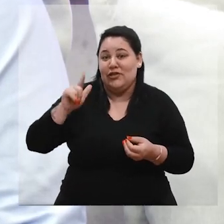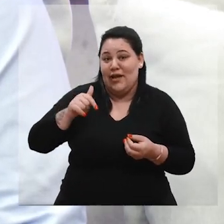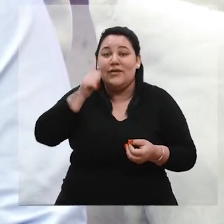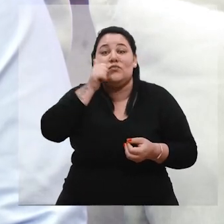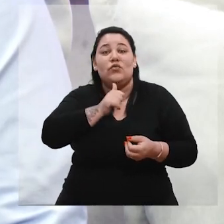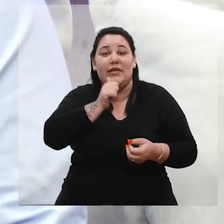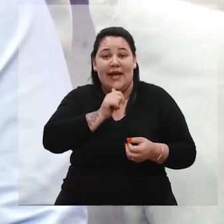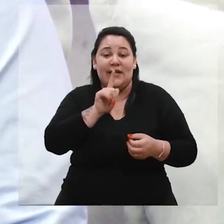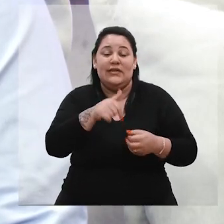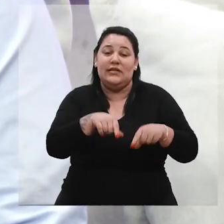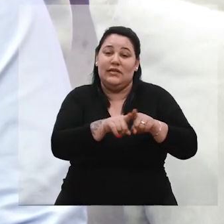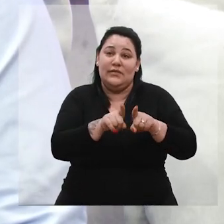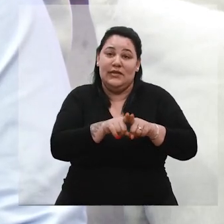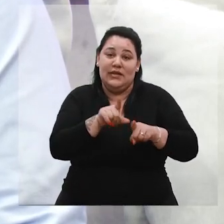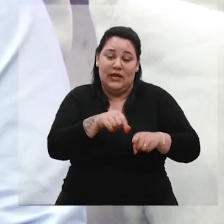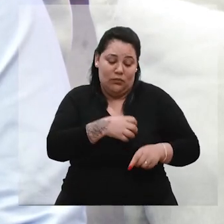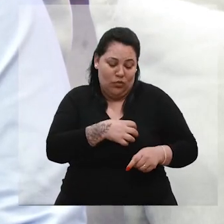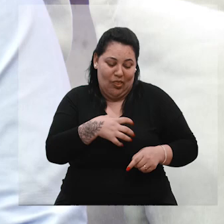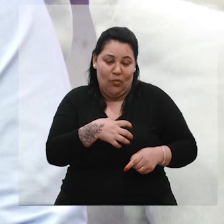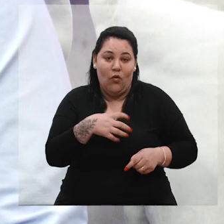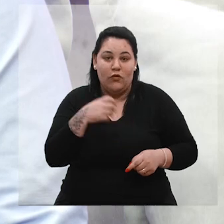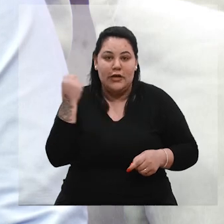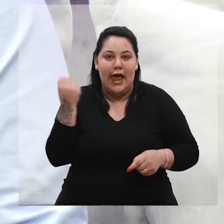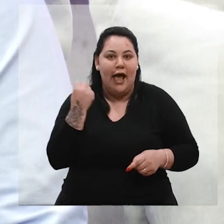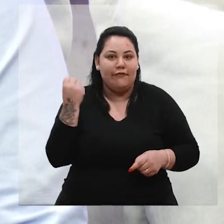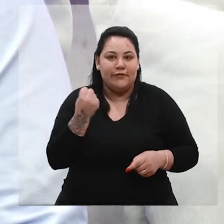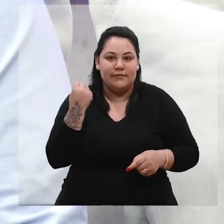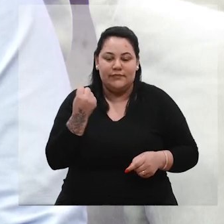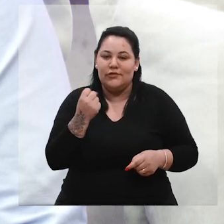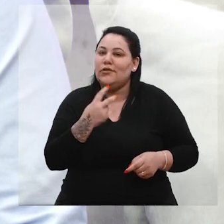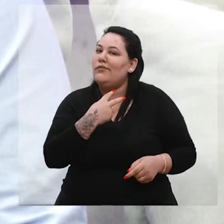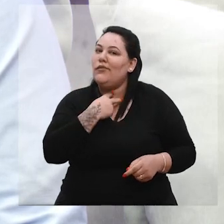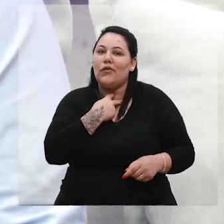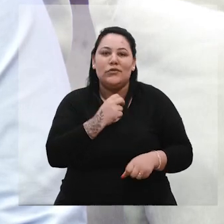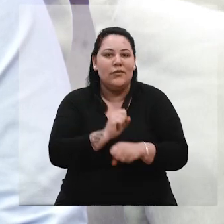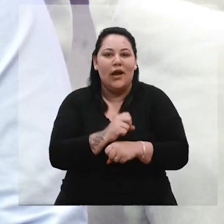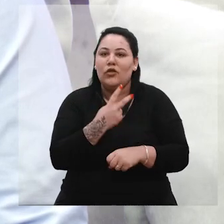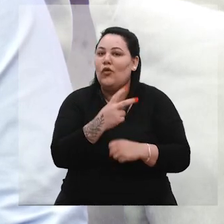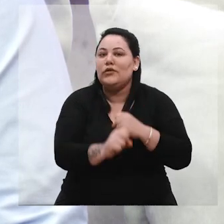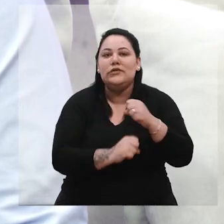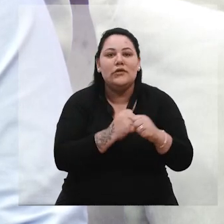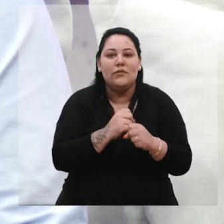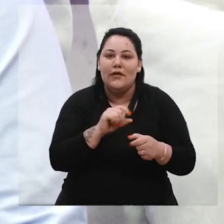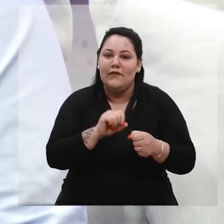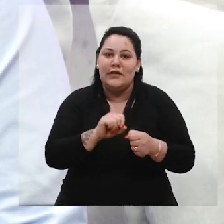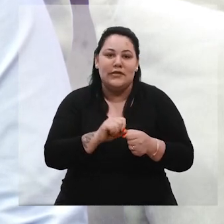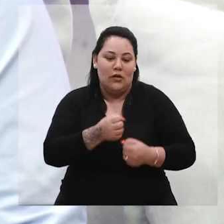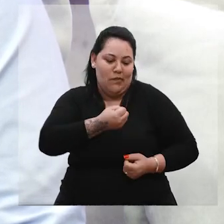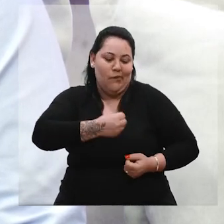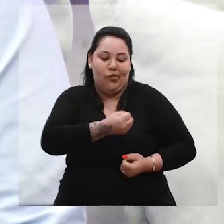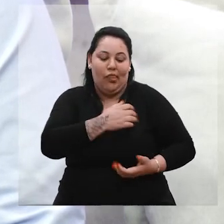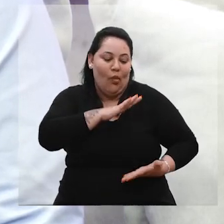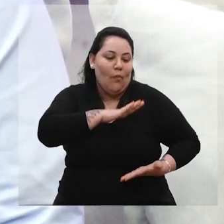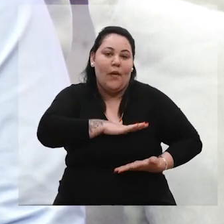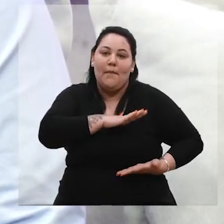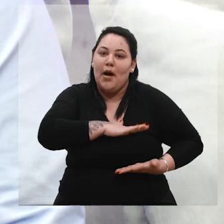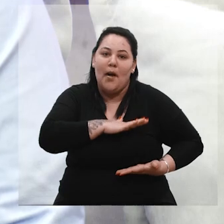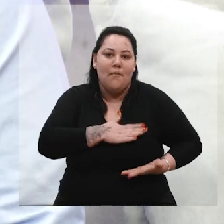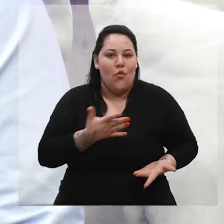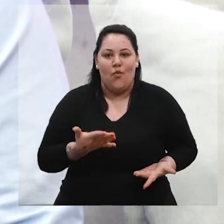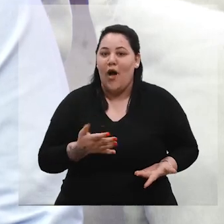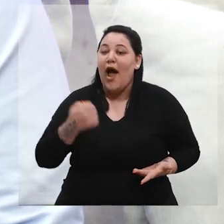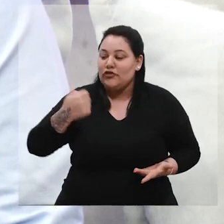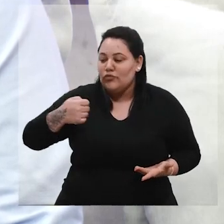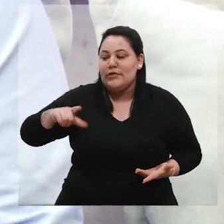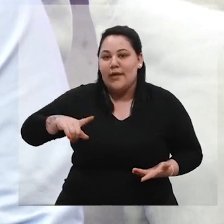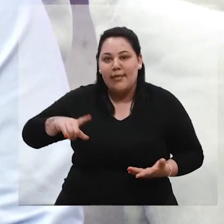dessas pacientes justamente que são tumores mais agressivos. Então, a gente não pode esperar 2 anos para fazer novos exames.